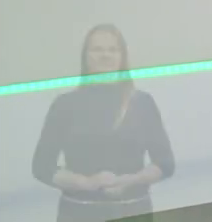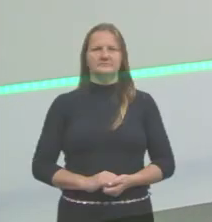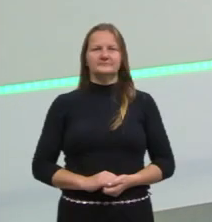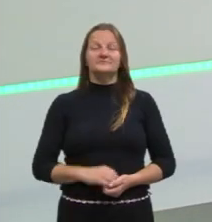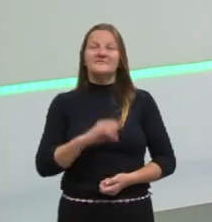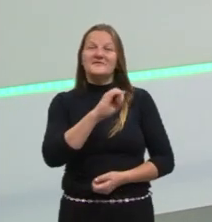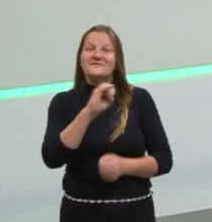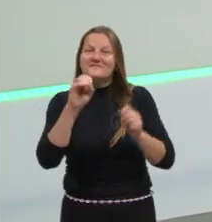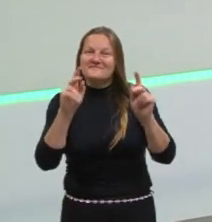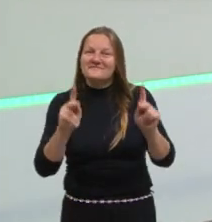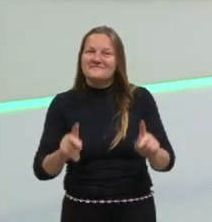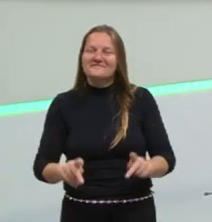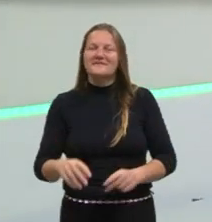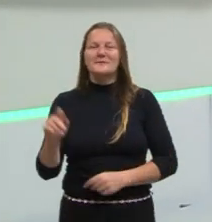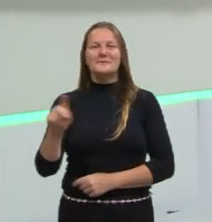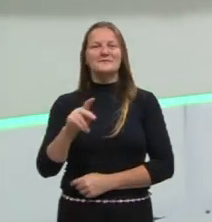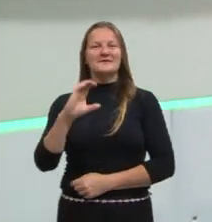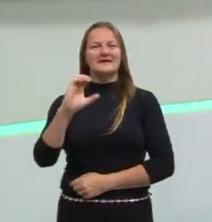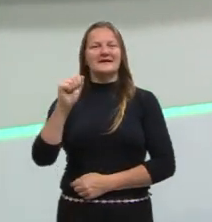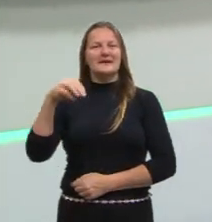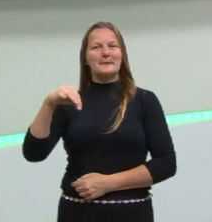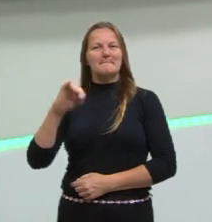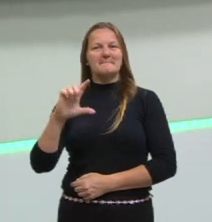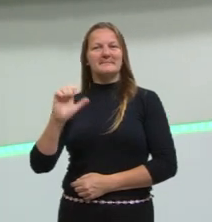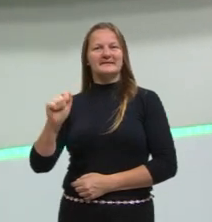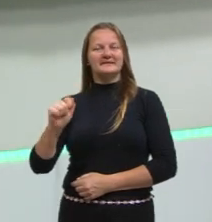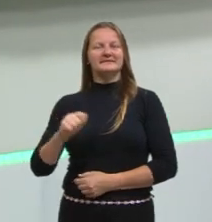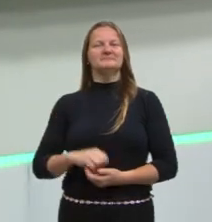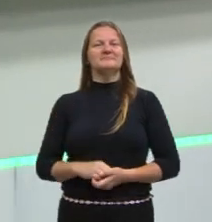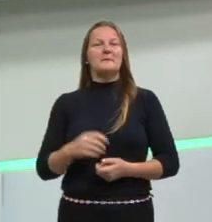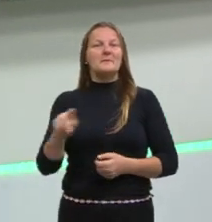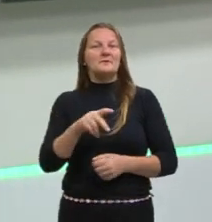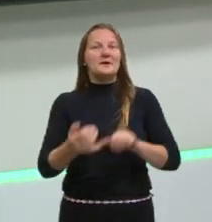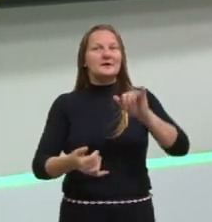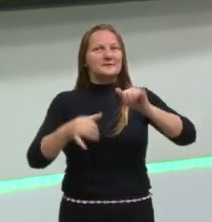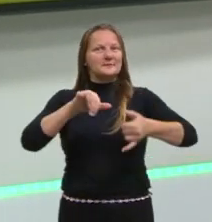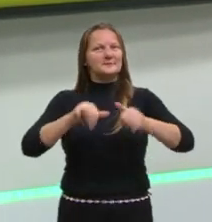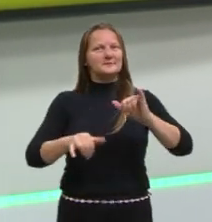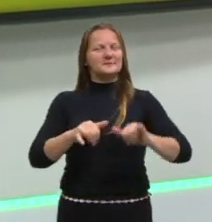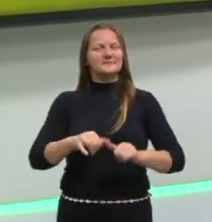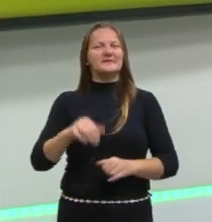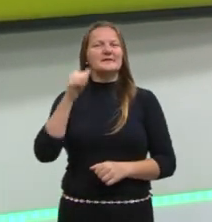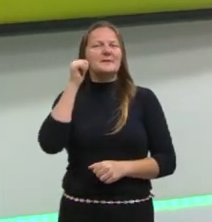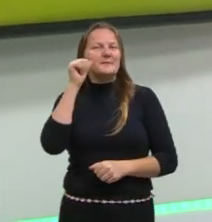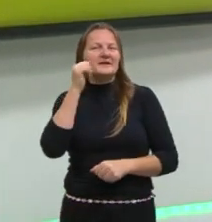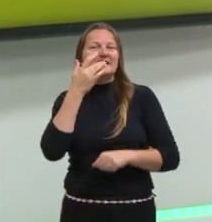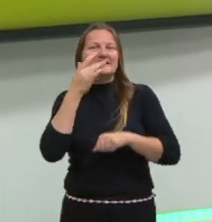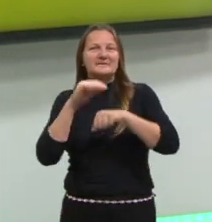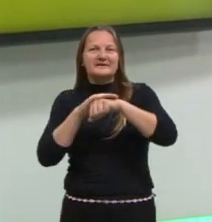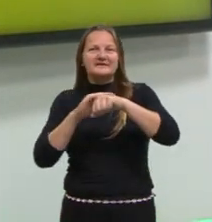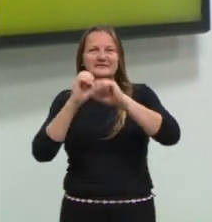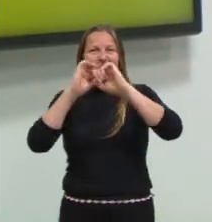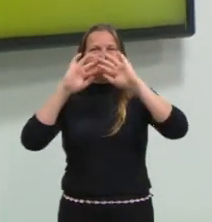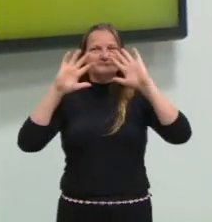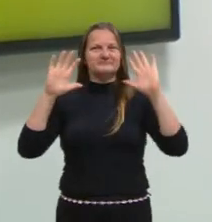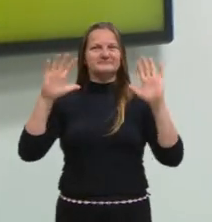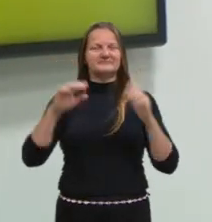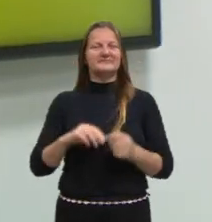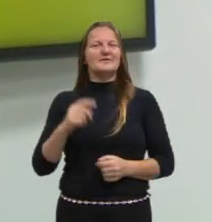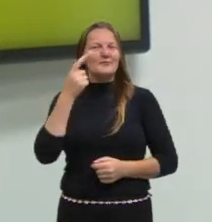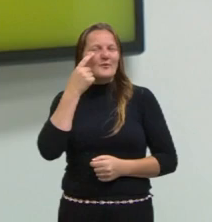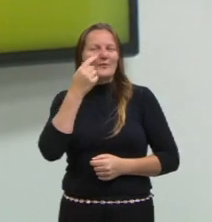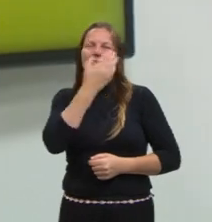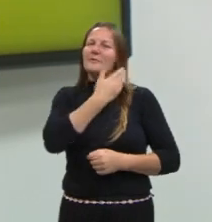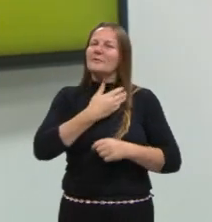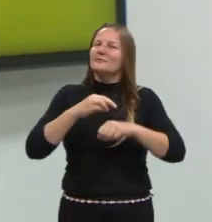Olá pessoal eu sou professora Camila grandini Sou professora de química sou uma mulher branca de pele clara olhos